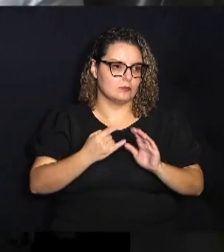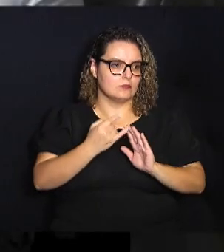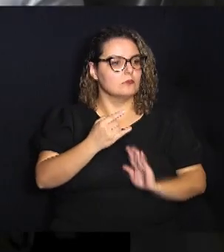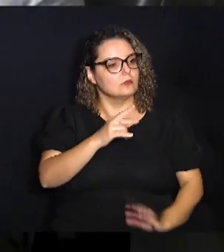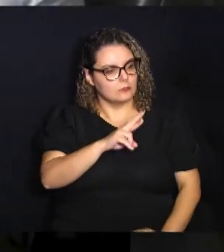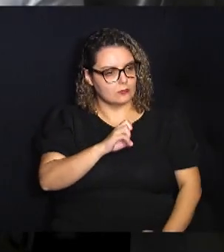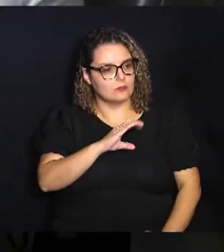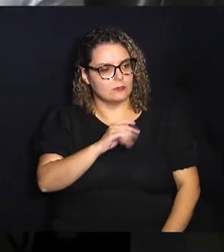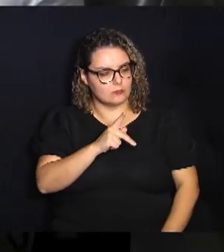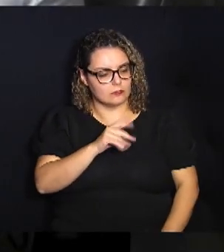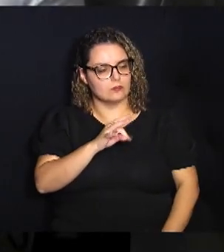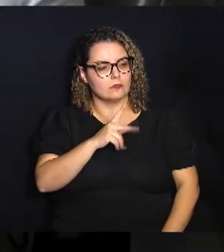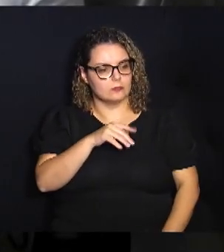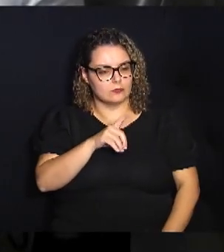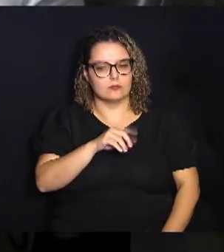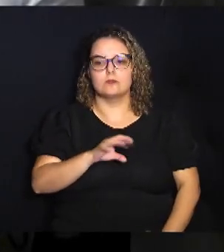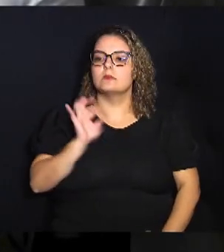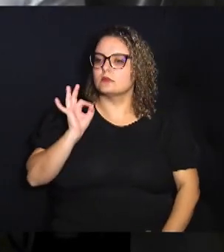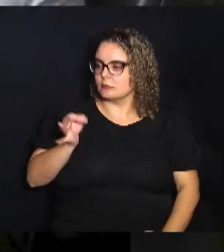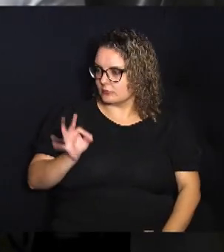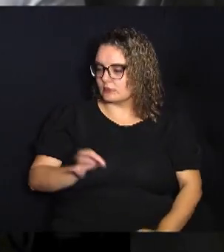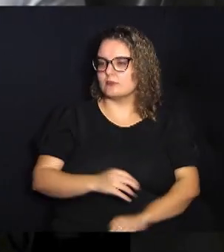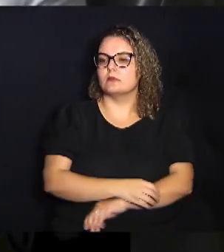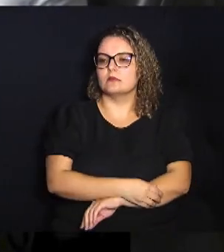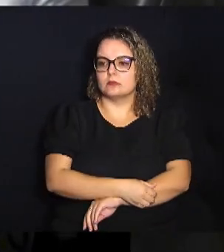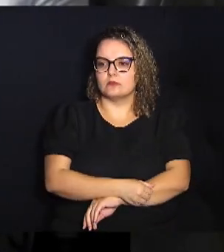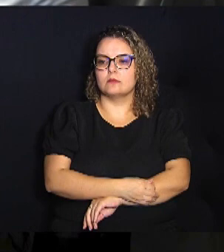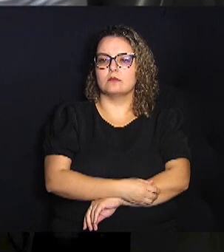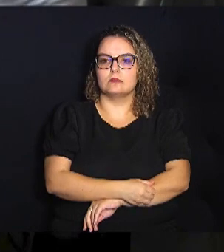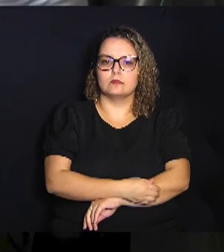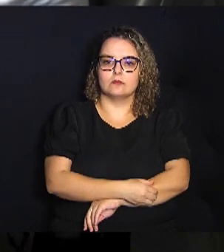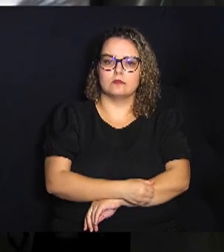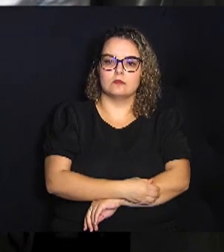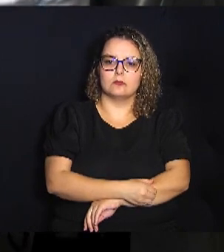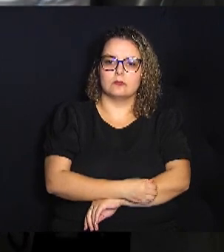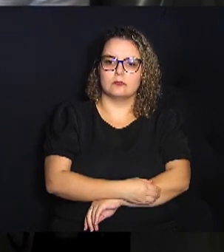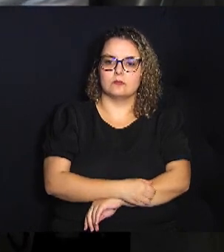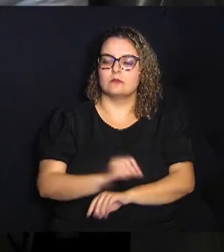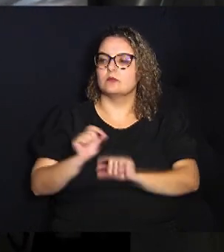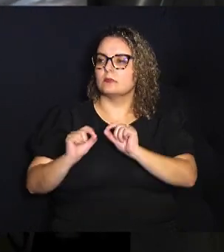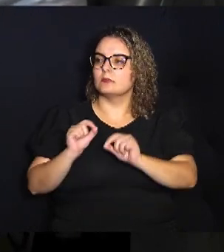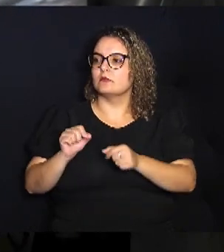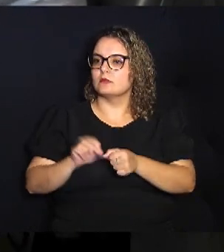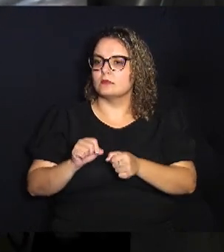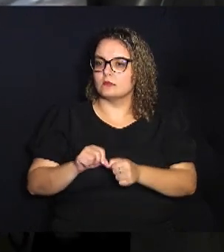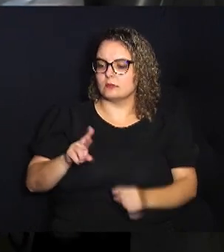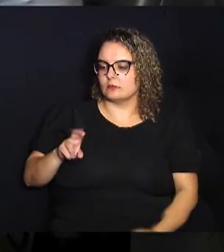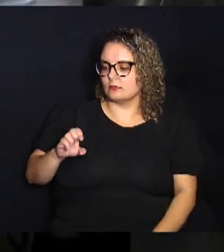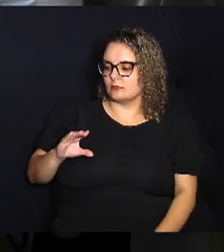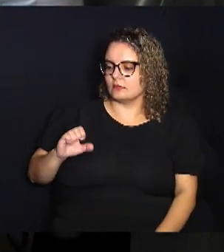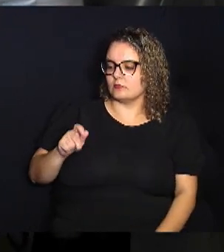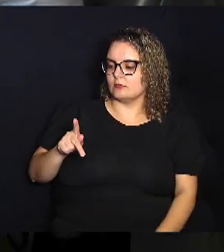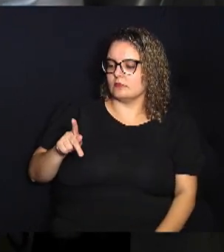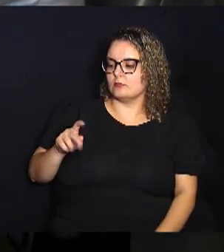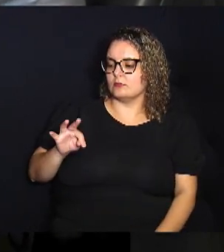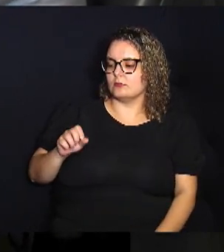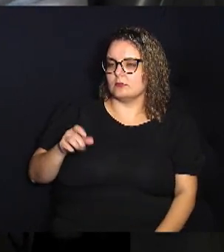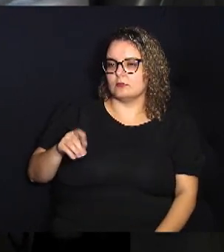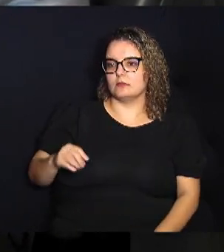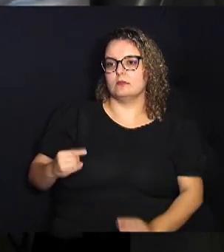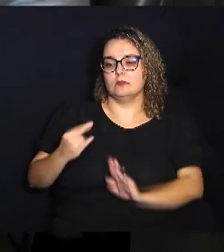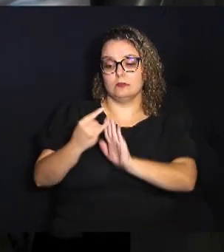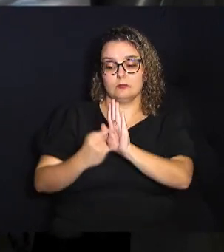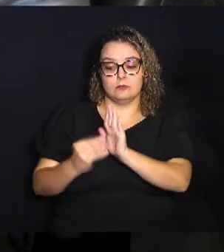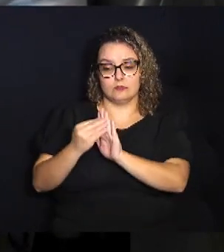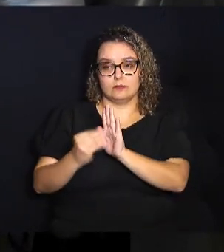receptador. Tem que pegar o receptador, exatamente. Então, o que é feito? O receptador vai ter que emitir nota e vai